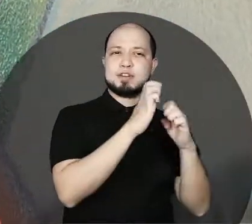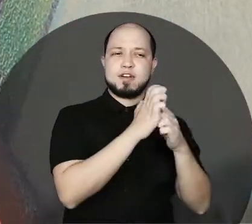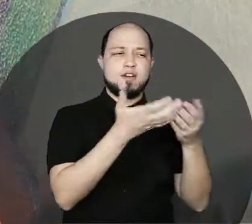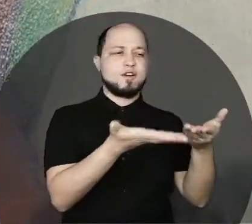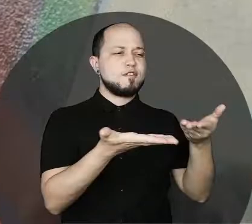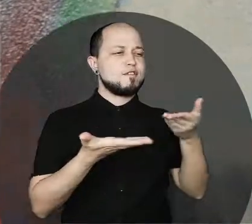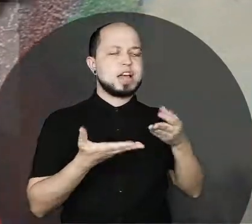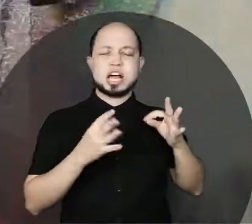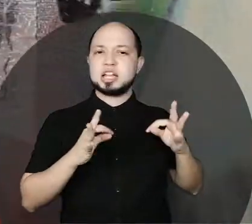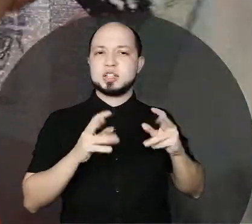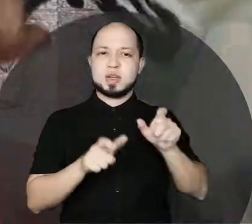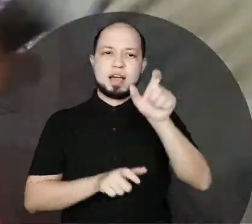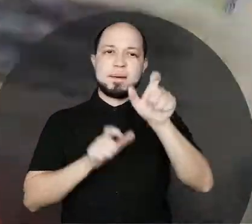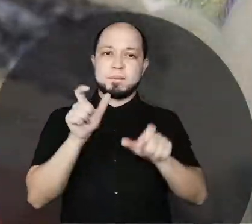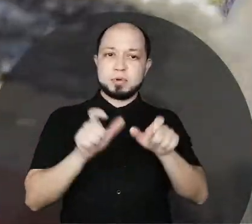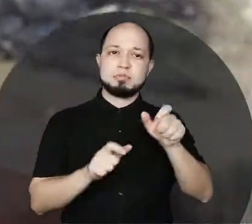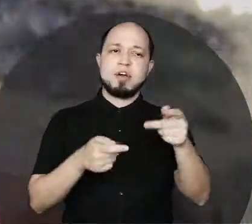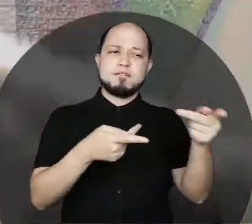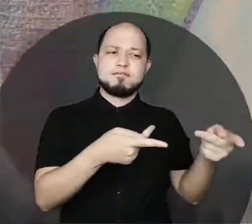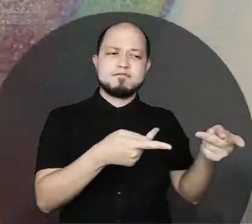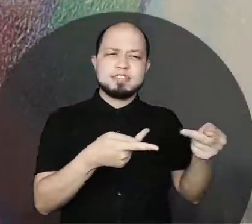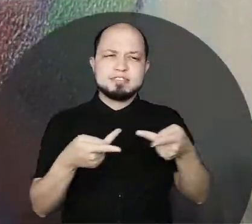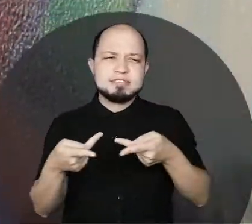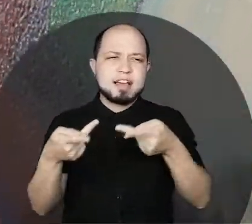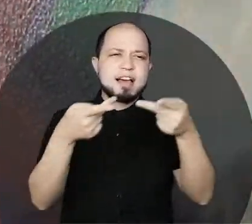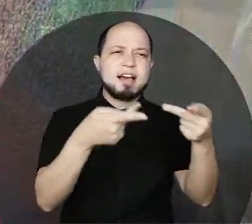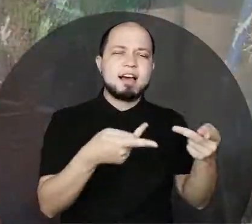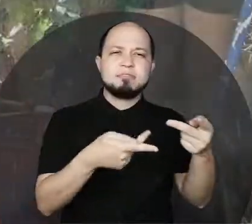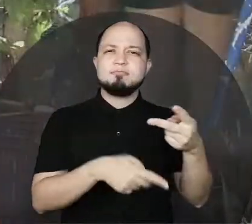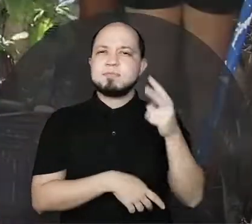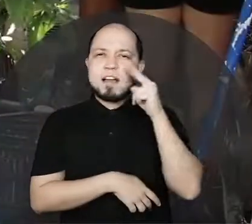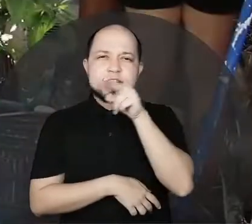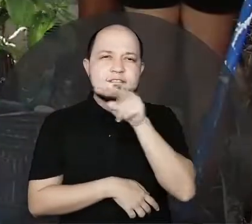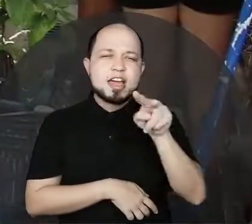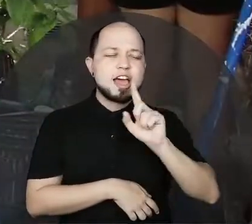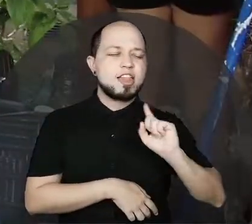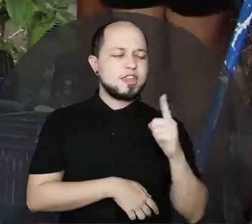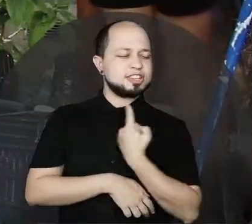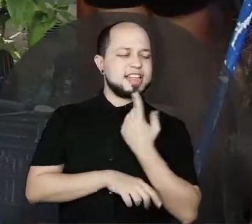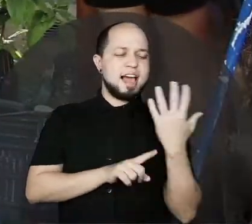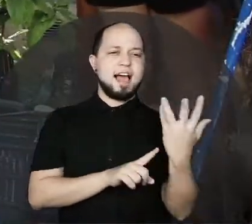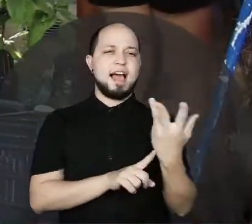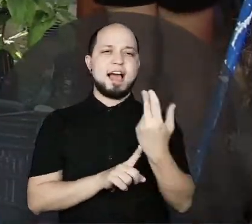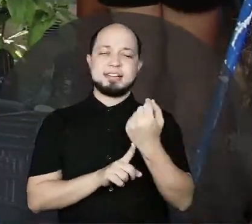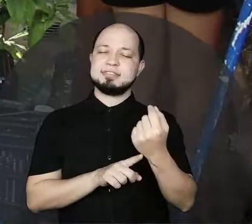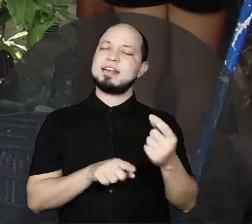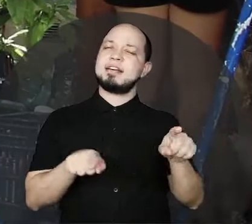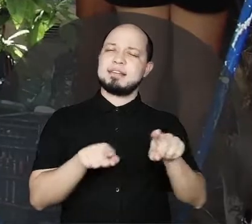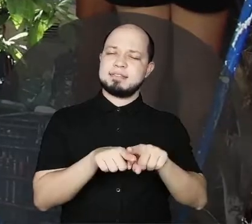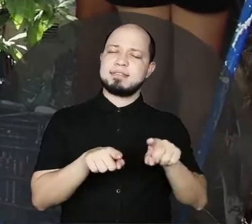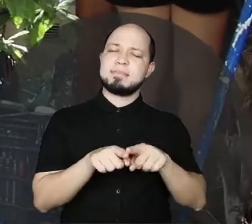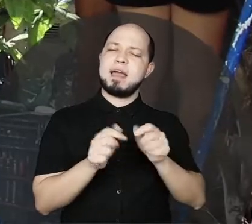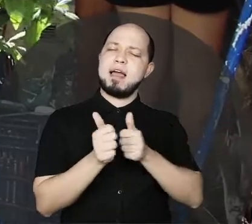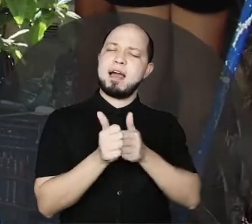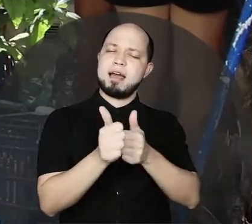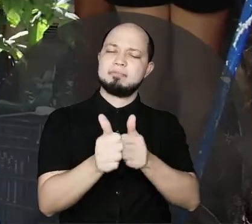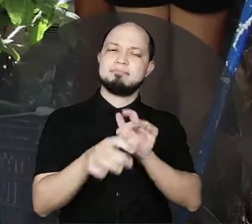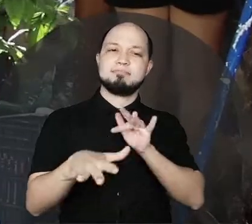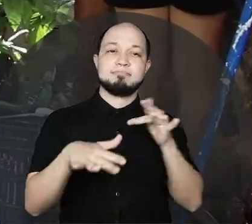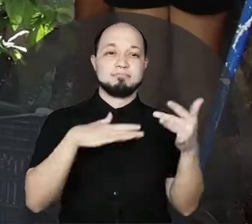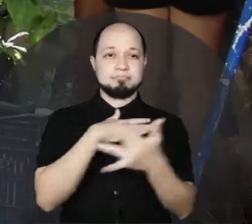Jardim. Convidamos a todos, quando puderem visitar o espaço, darem conferidas nas nossas artes. E também dar